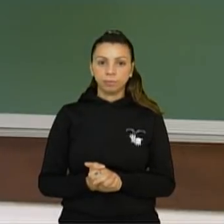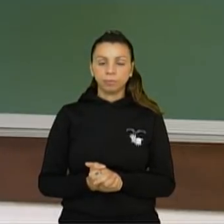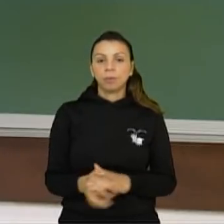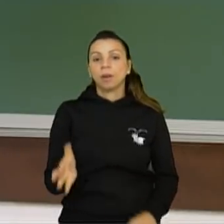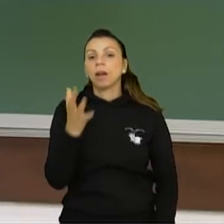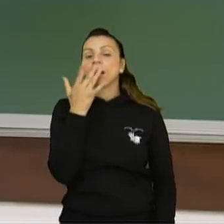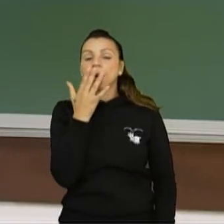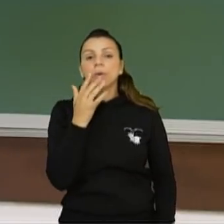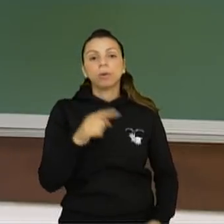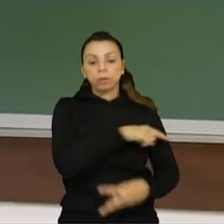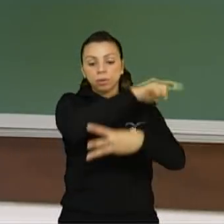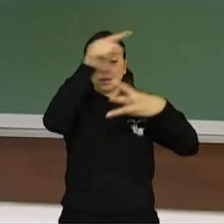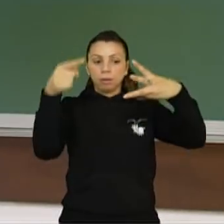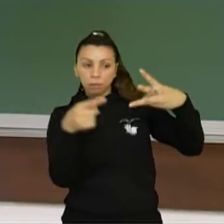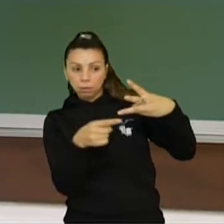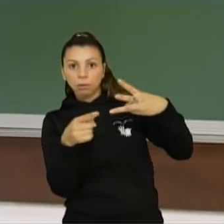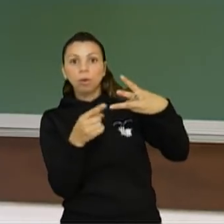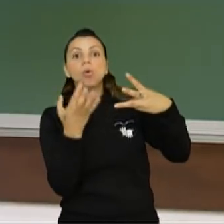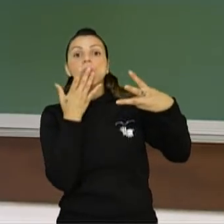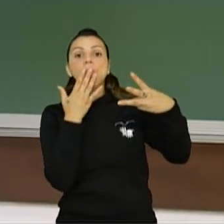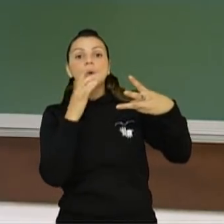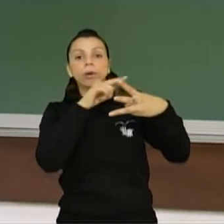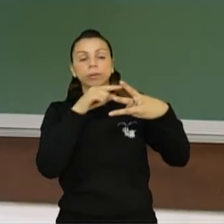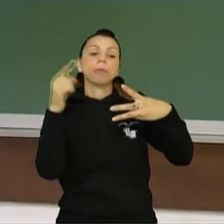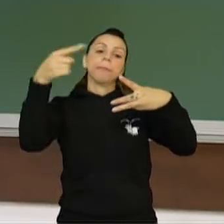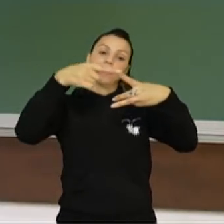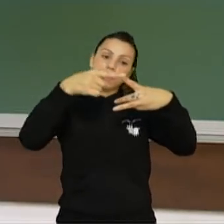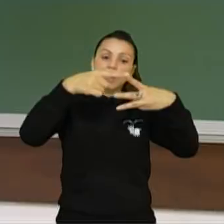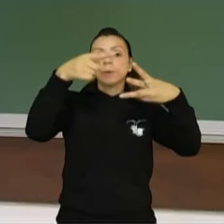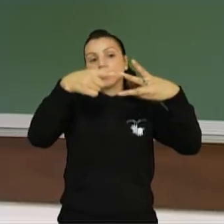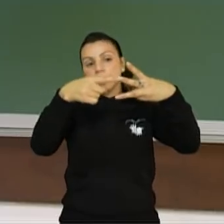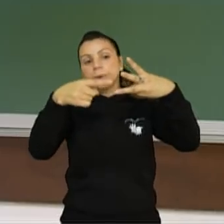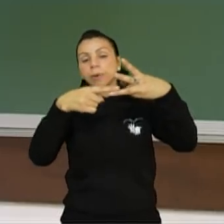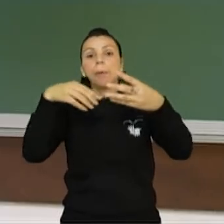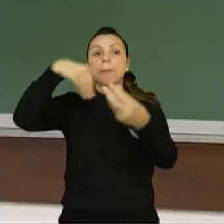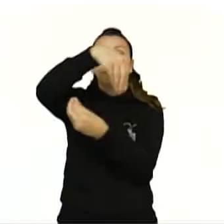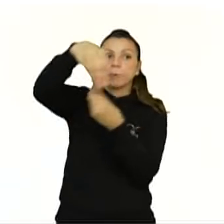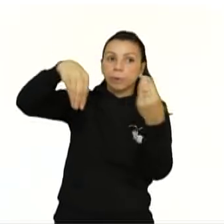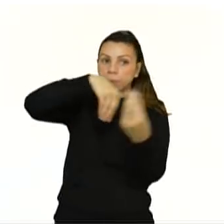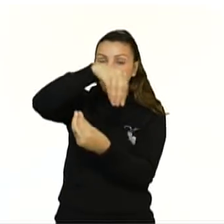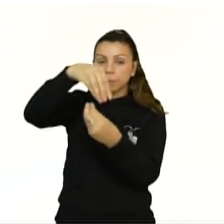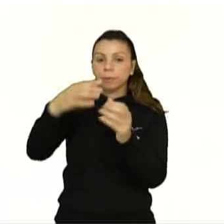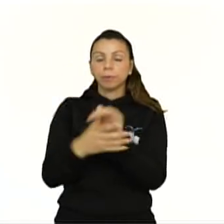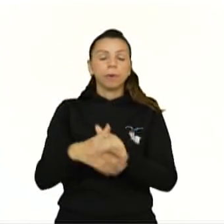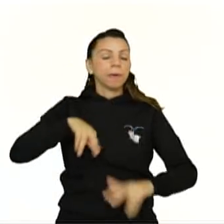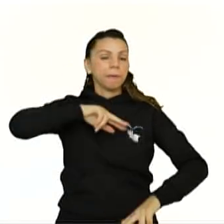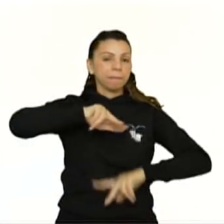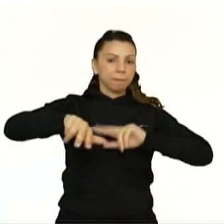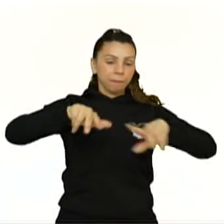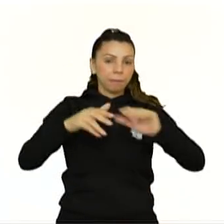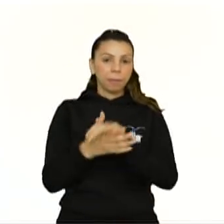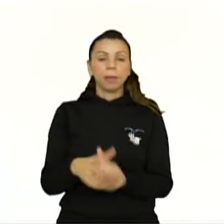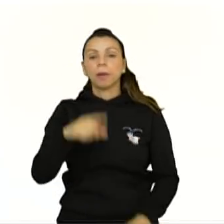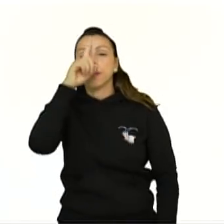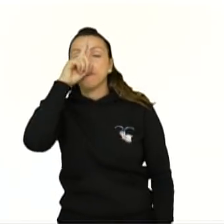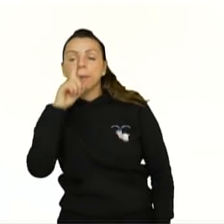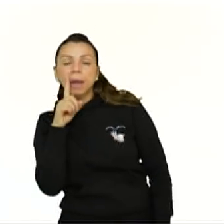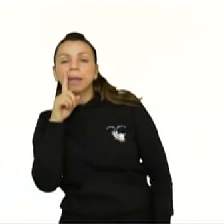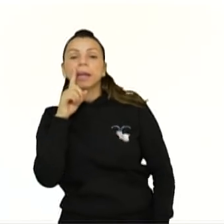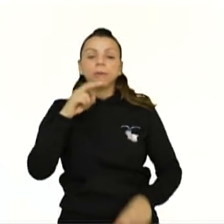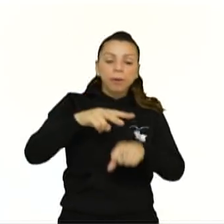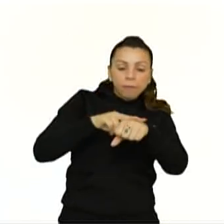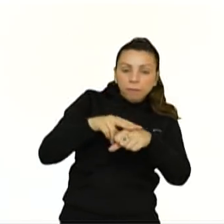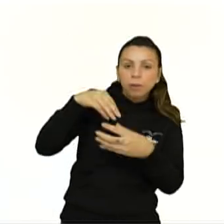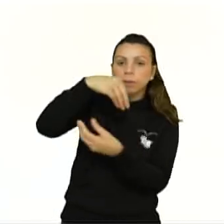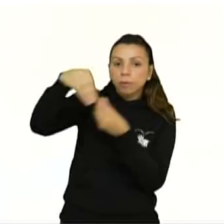cores terciárias, ó, no terceiro plano agora, já é a mistura das outras cores, então nós vamos ter várias cores, por exemplo, o amarelo mais o verde,